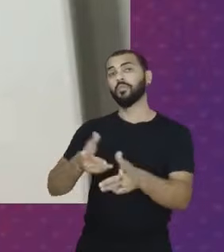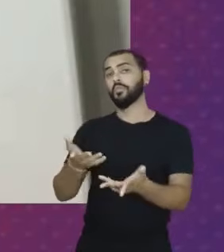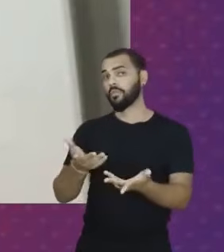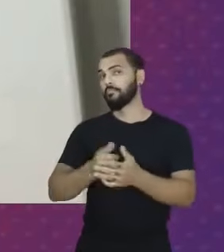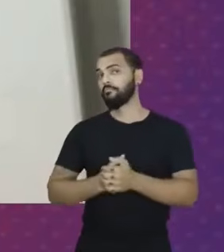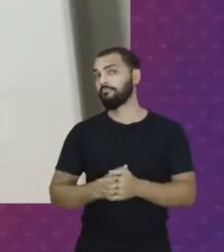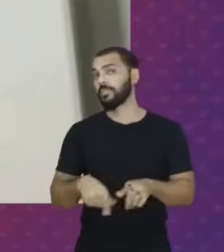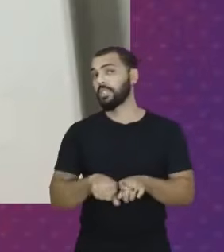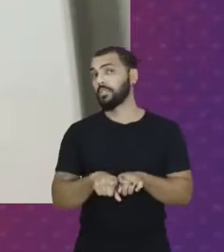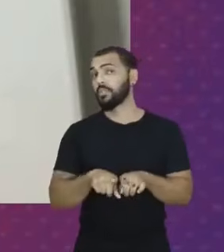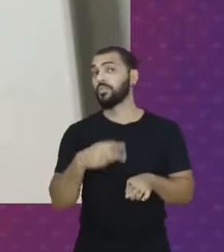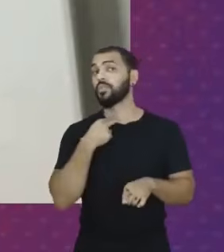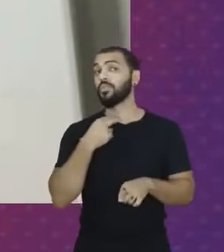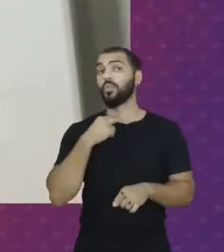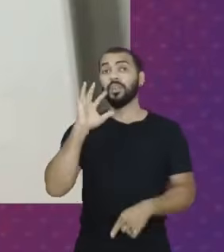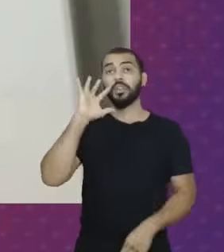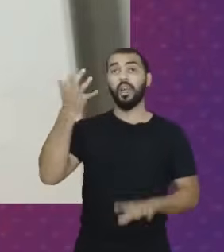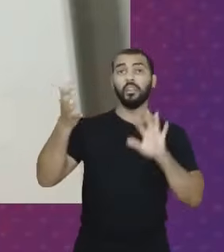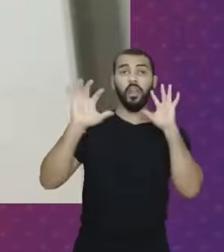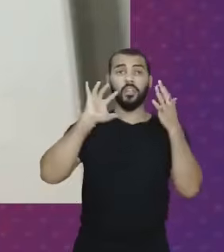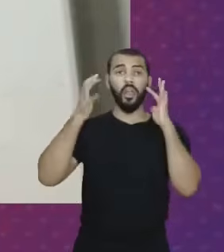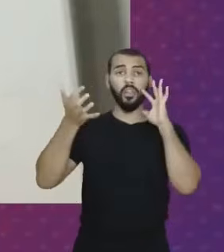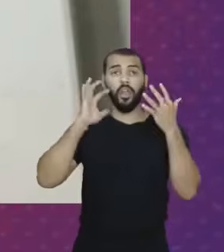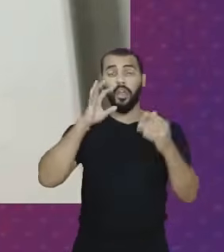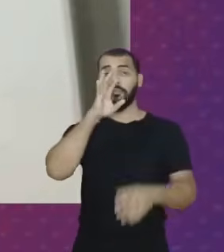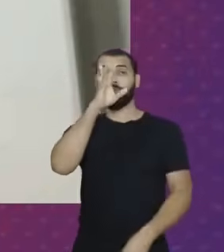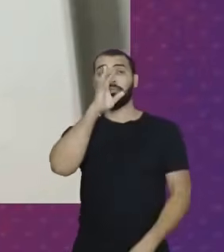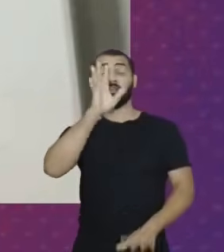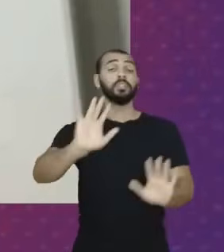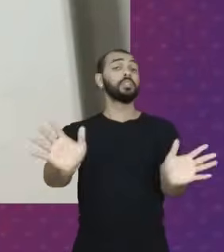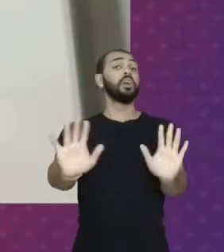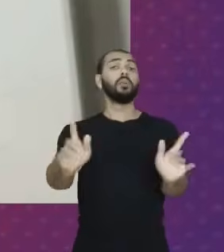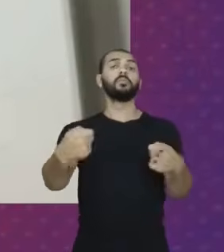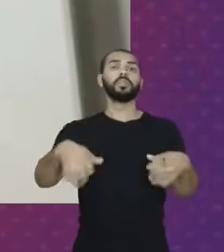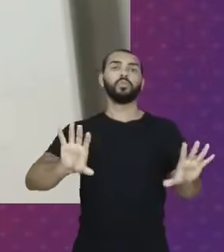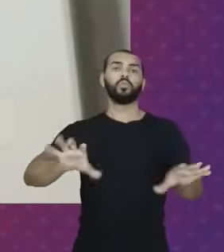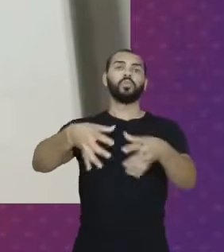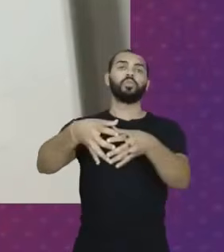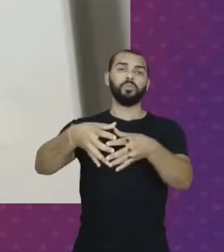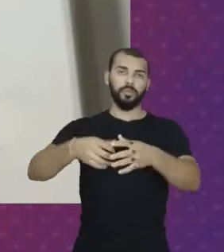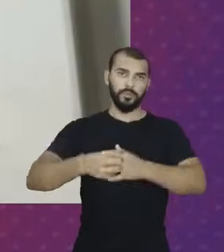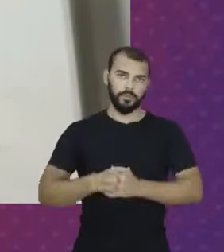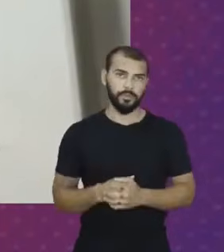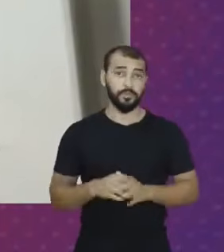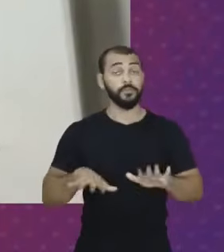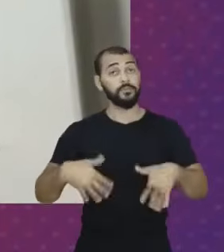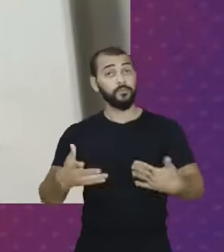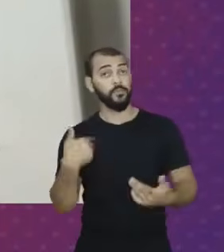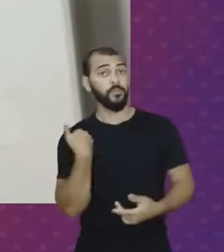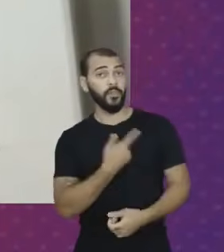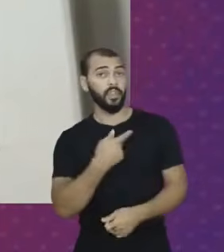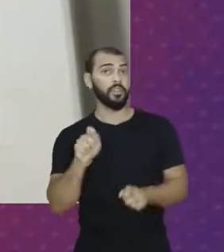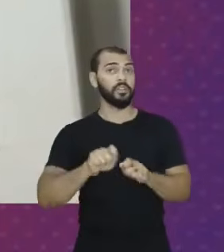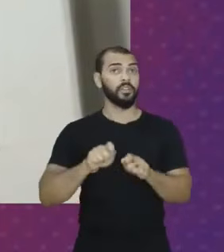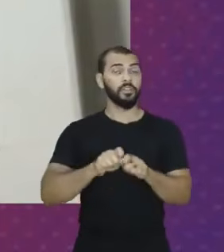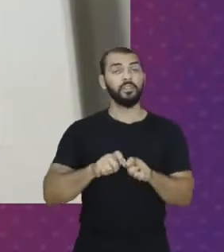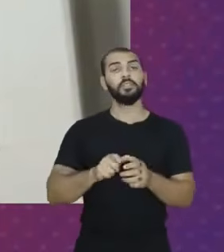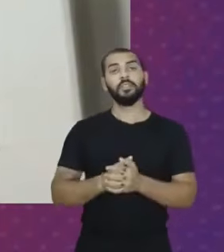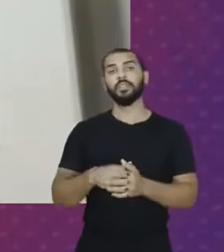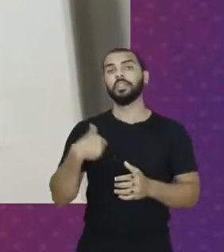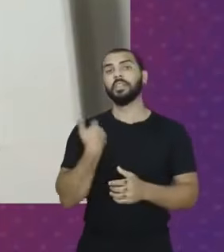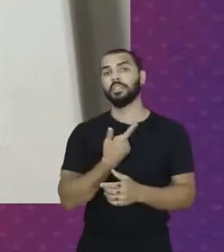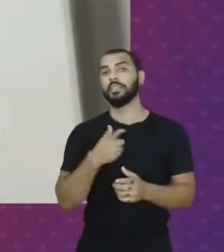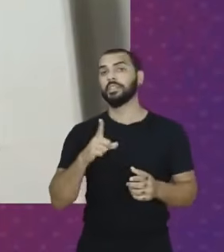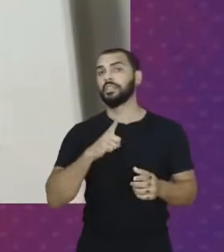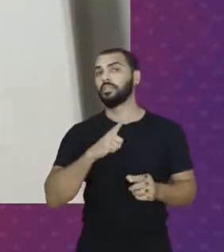decisões de forma individual, mas sim de forma coletiva. Quando nós fazemos isso, nós trazemos, e foi isso